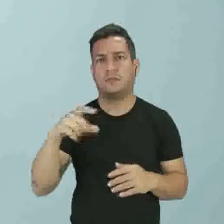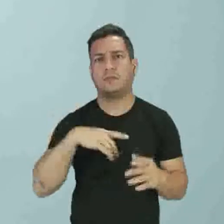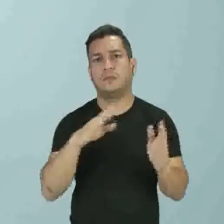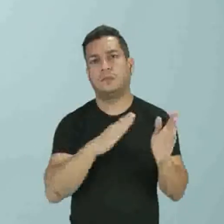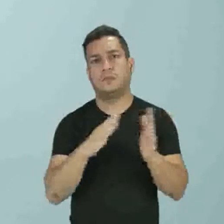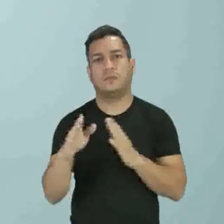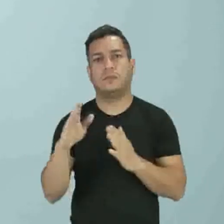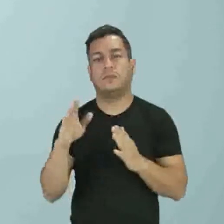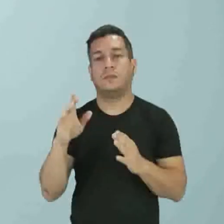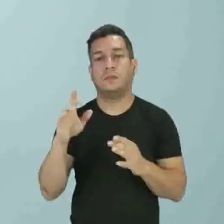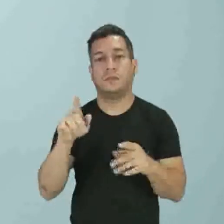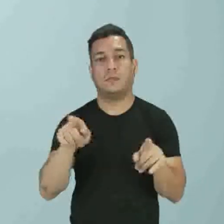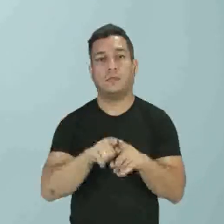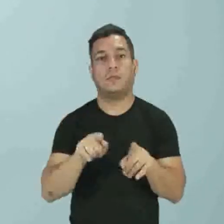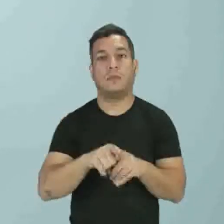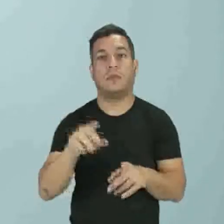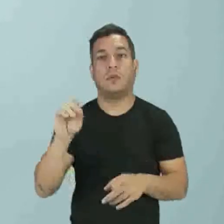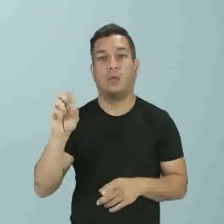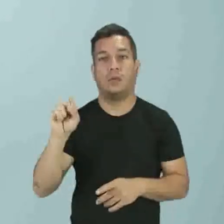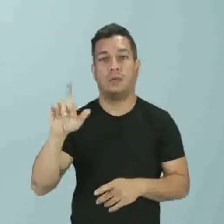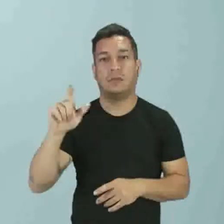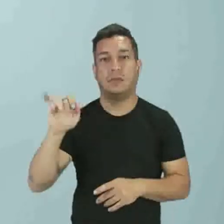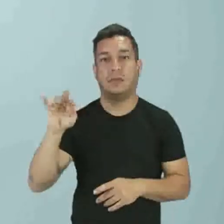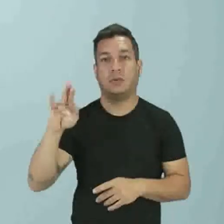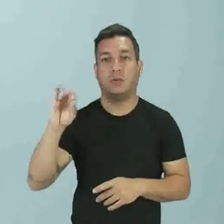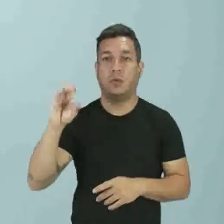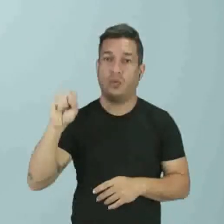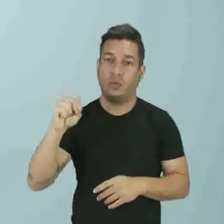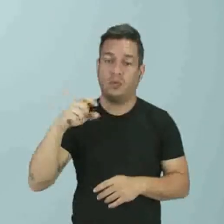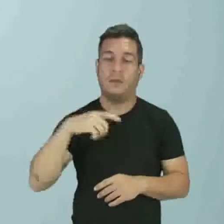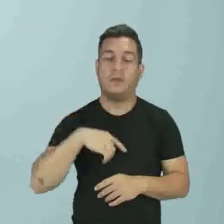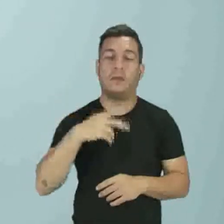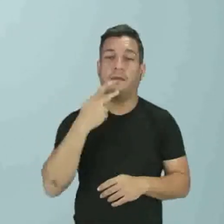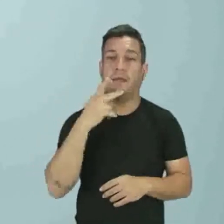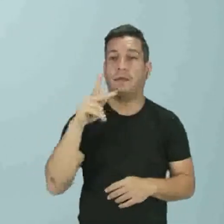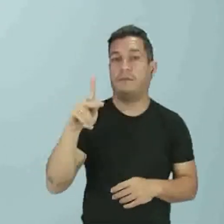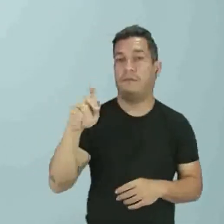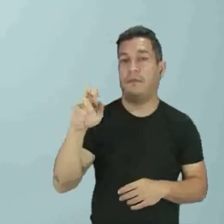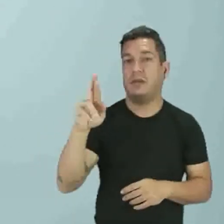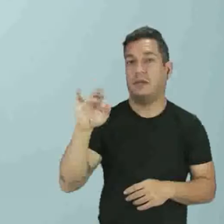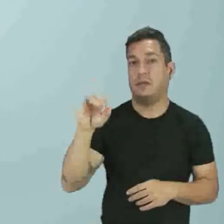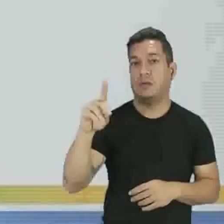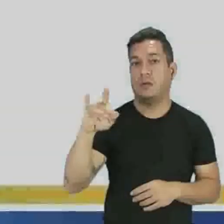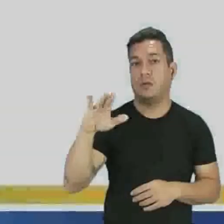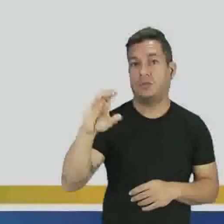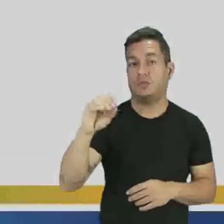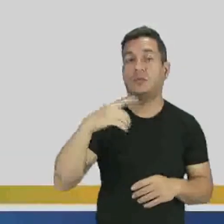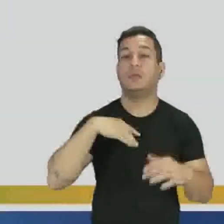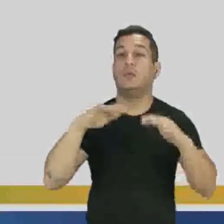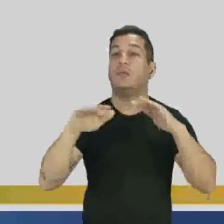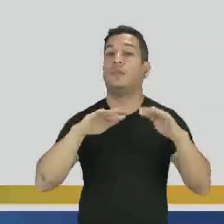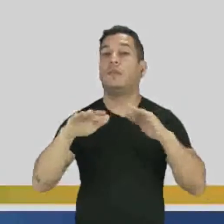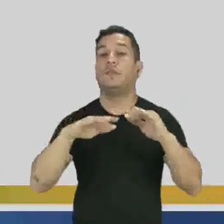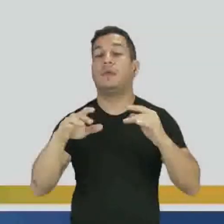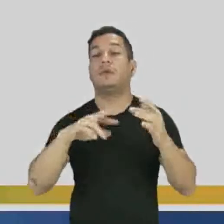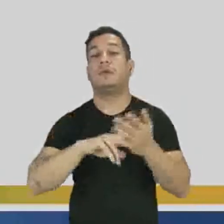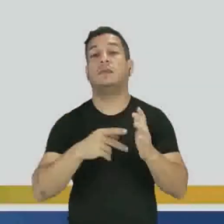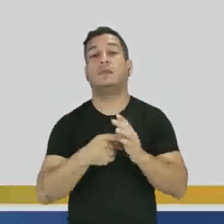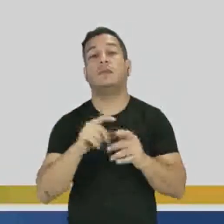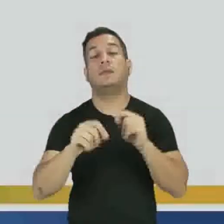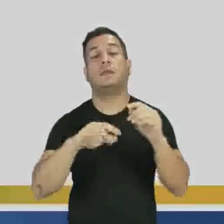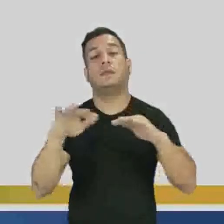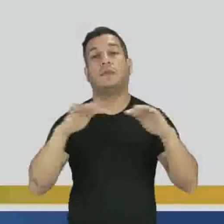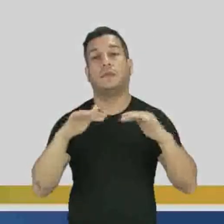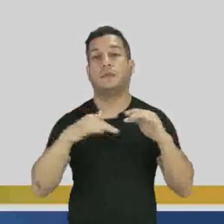ele é oscilatório. O que significa? Quando eu falo periódico, eu quero dizer que esse movimento ele tende a se